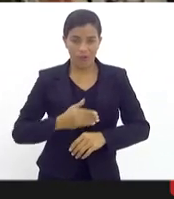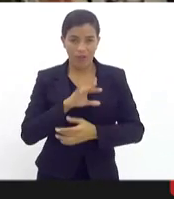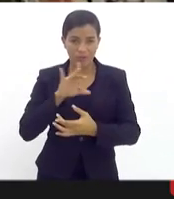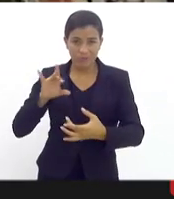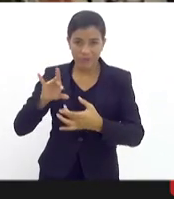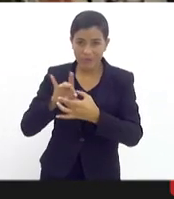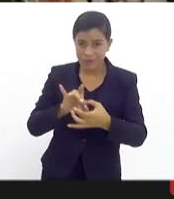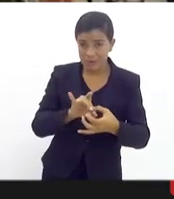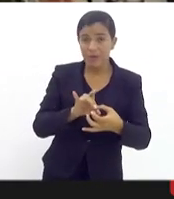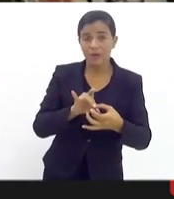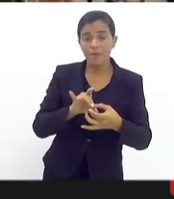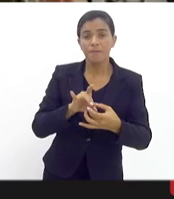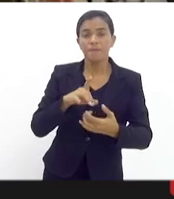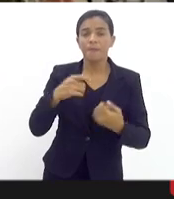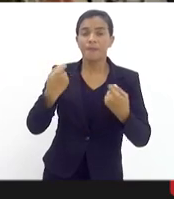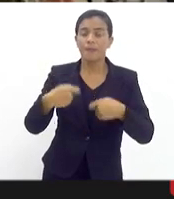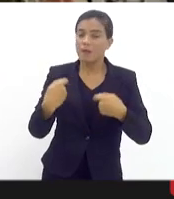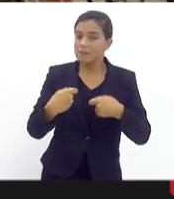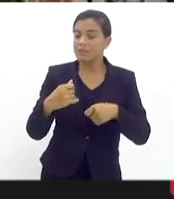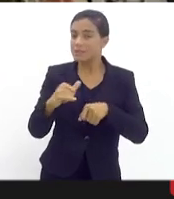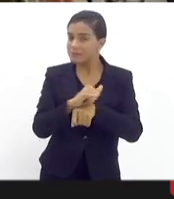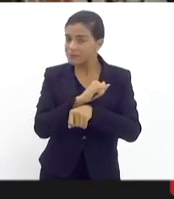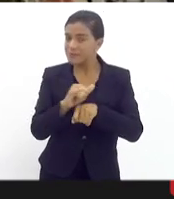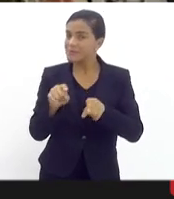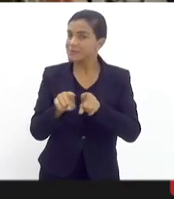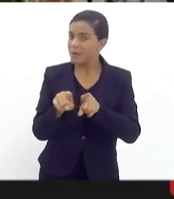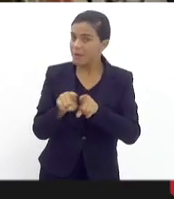vamos ter também que, de uma certa maneira,